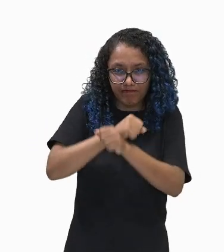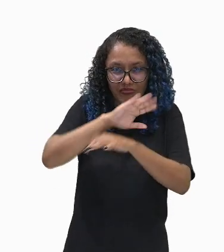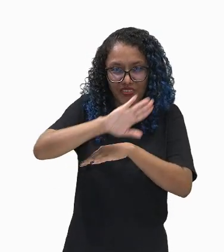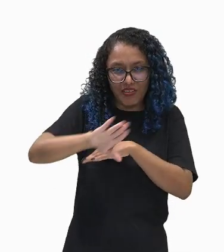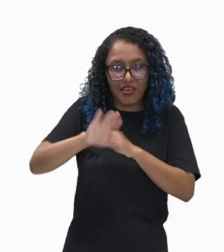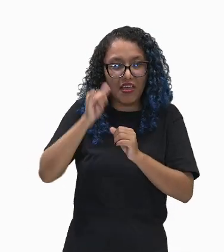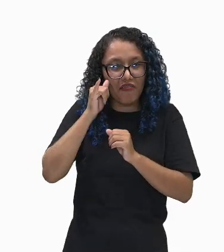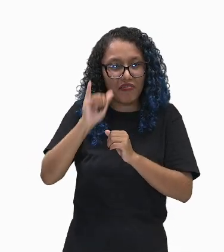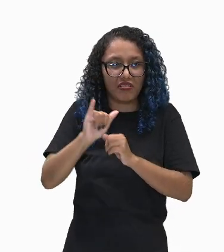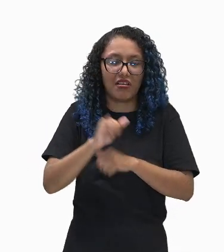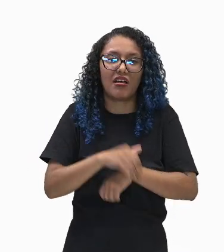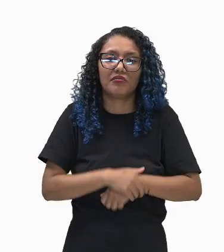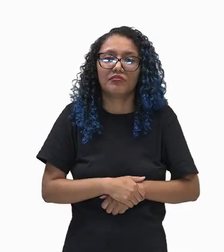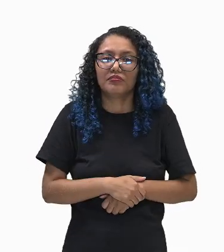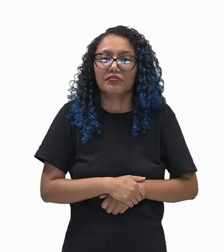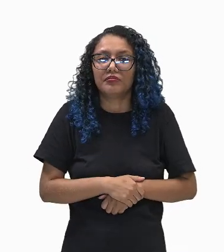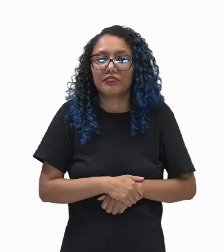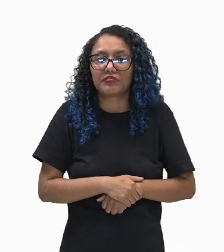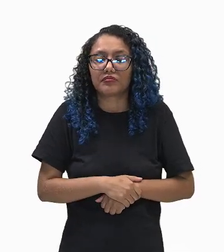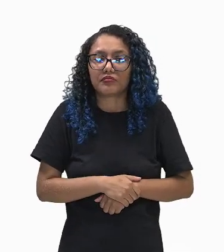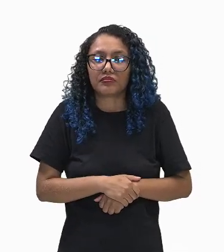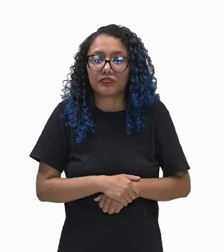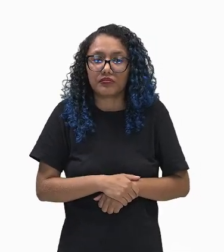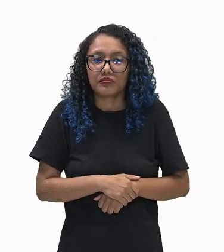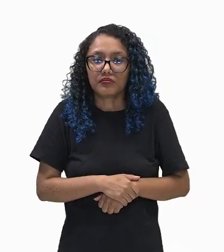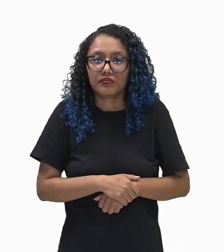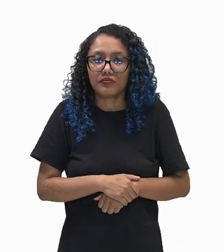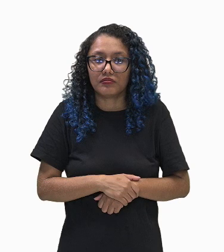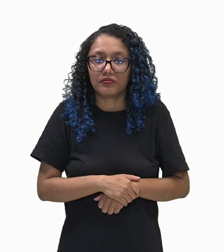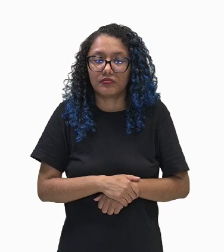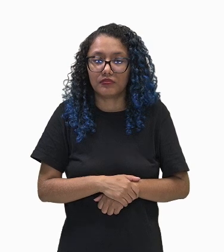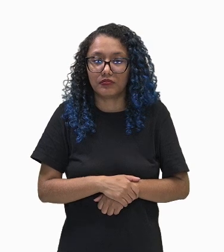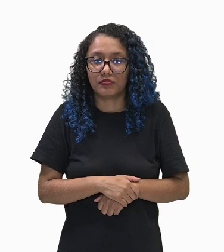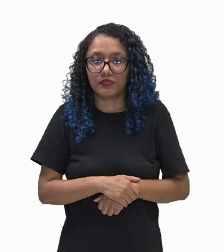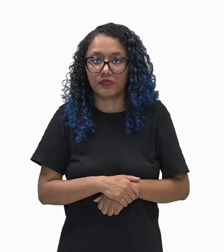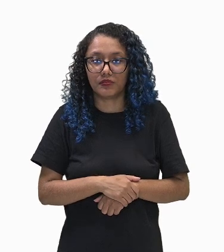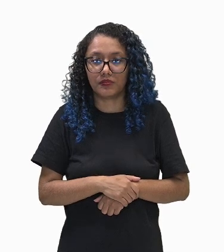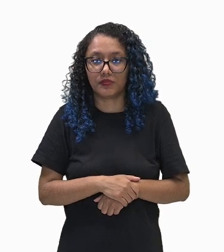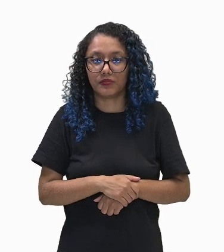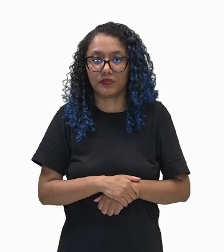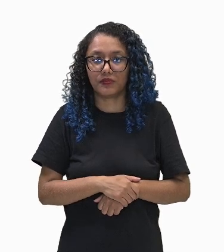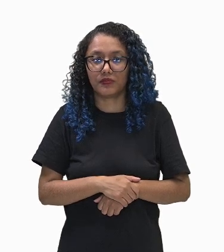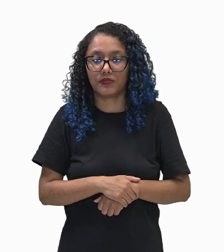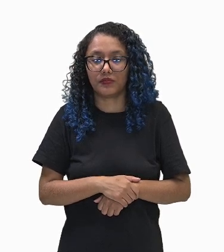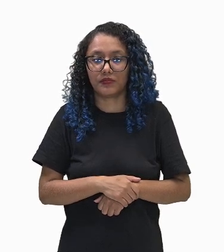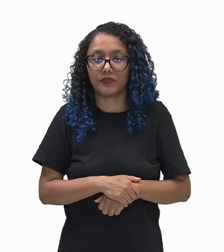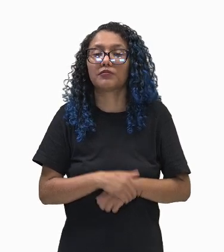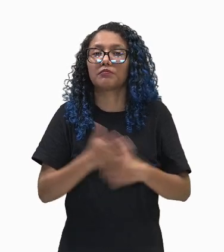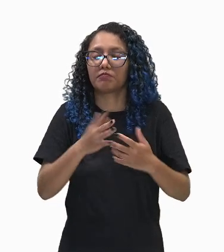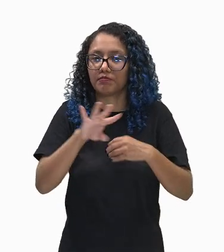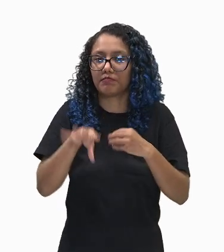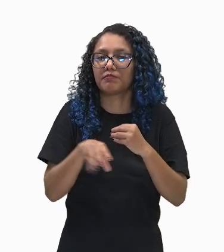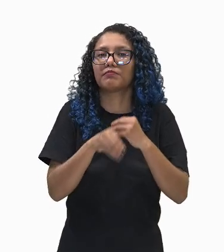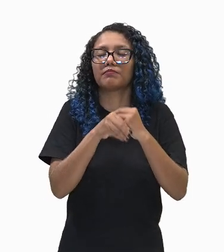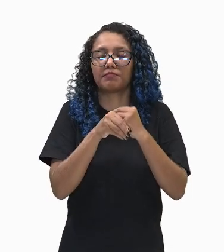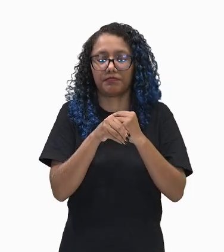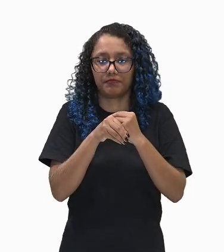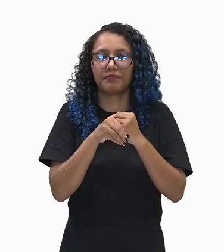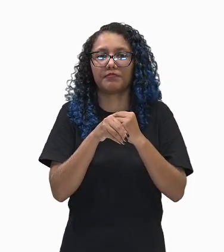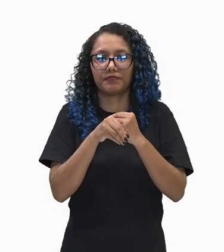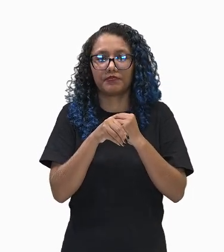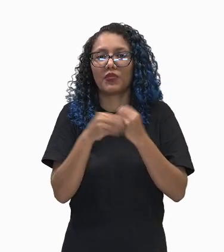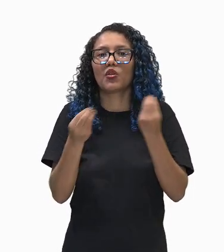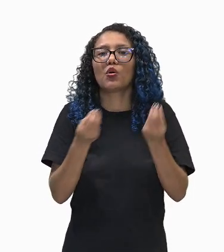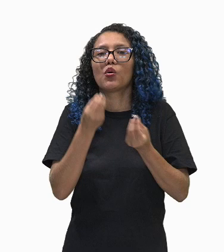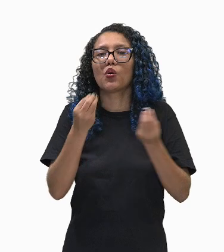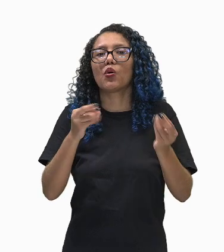aí. Entendam, eu intensifico aqui essa informação, a relação do